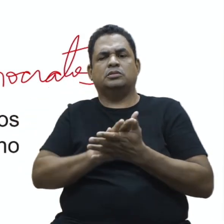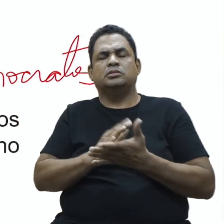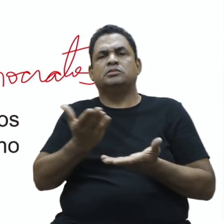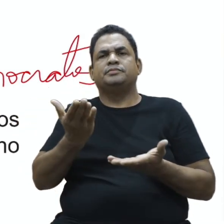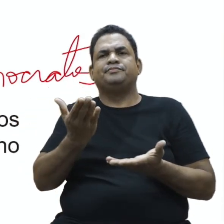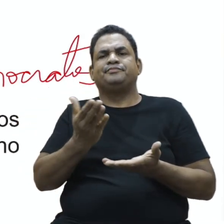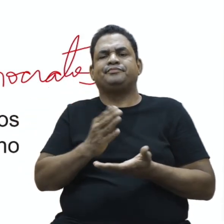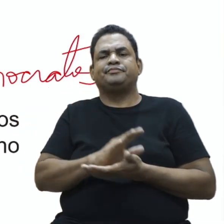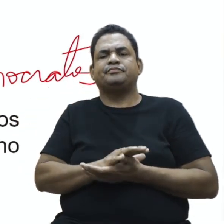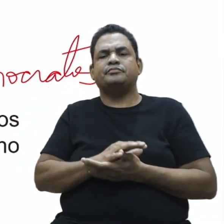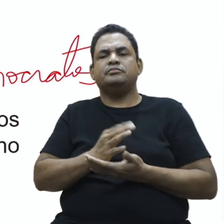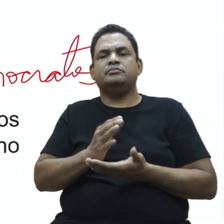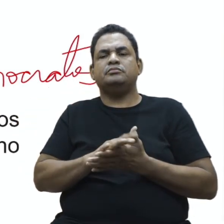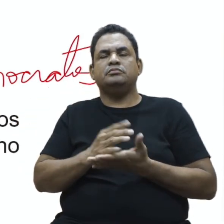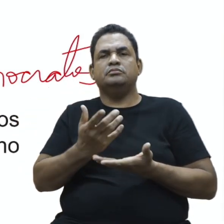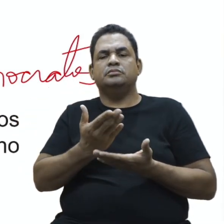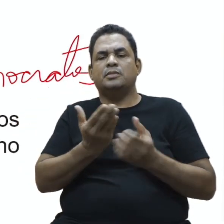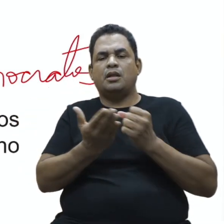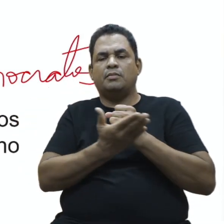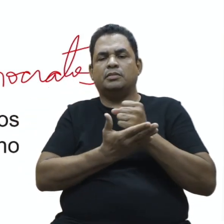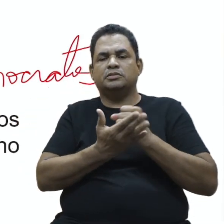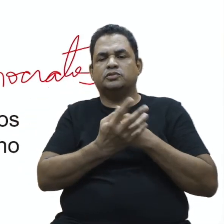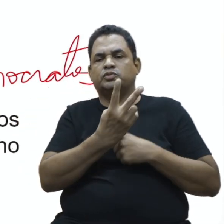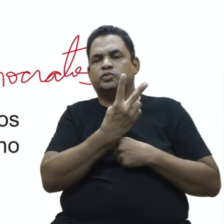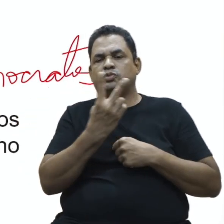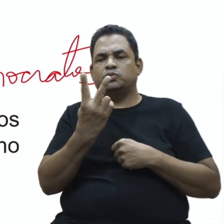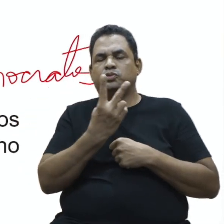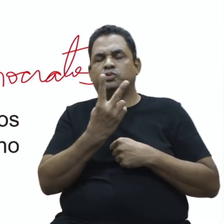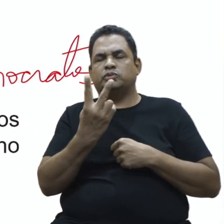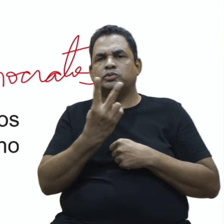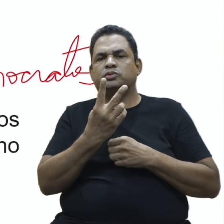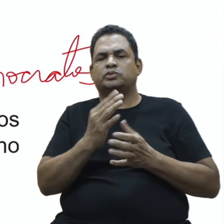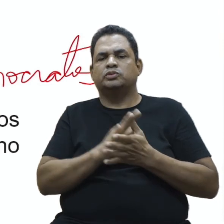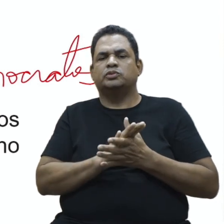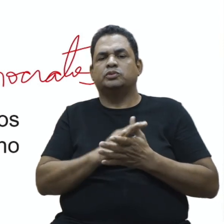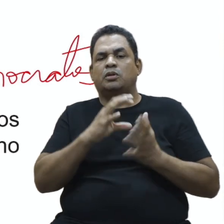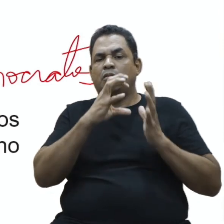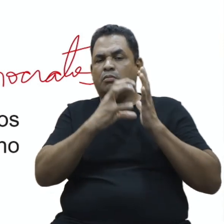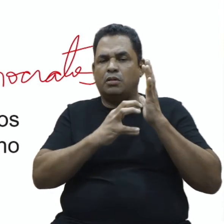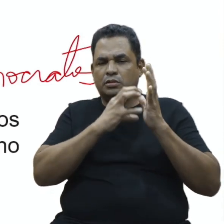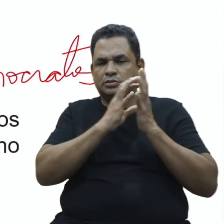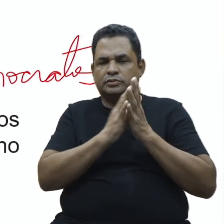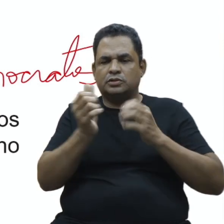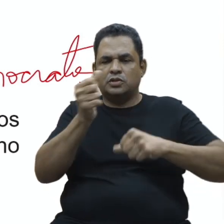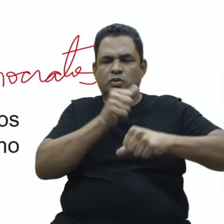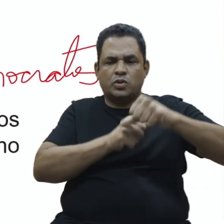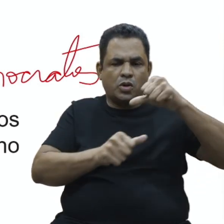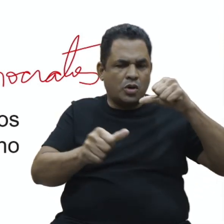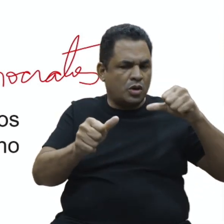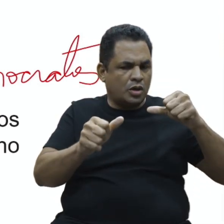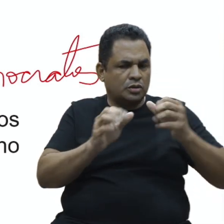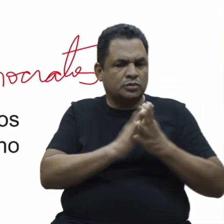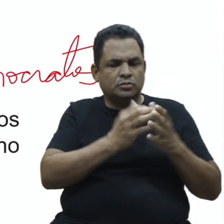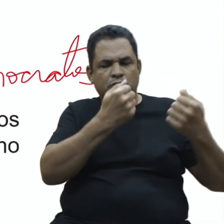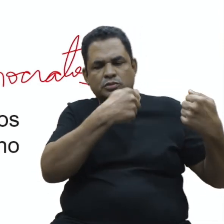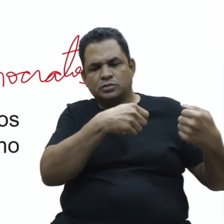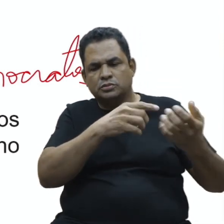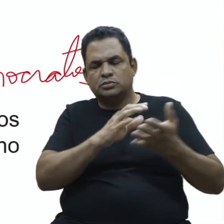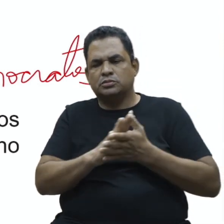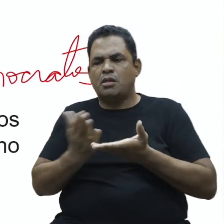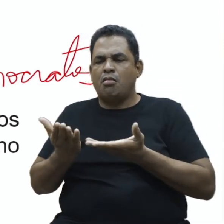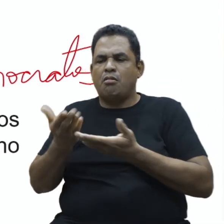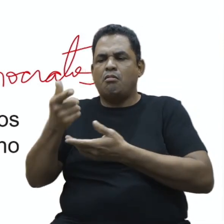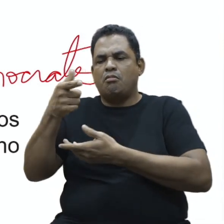estão baseadas nesses dois partidos aí, né? E eles ficam ali alternando o poder. Uma hora é o republicano, está no